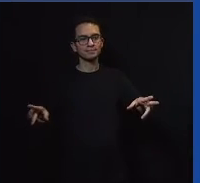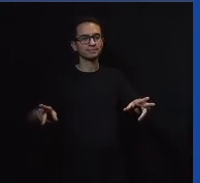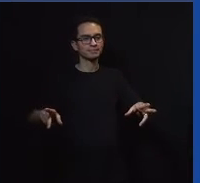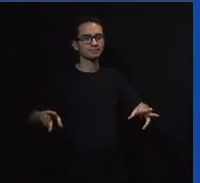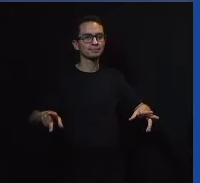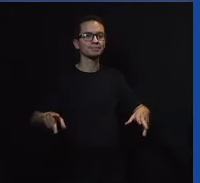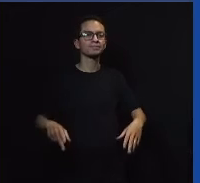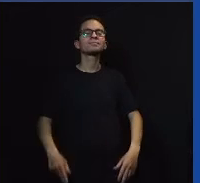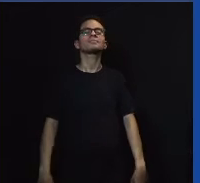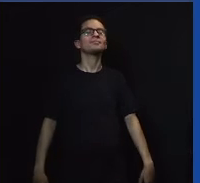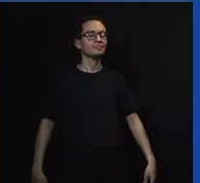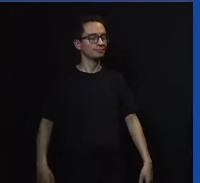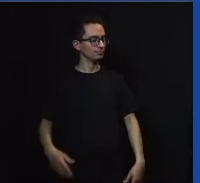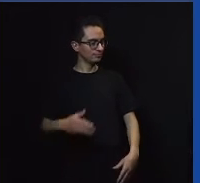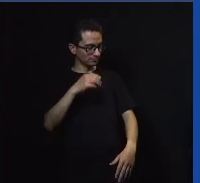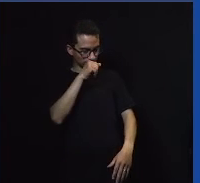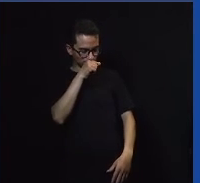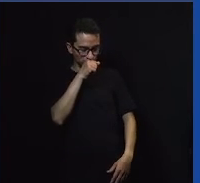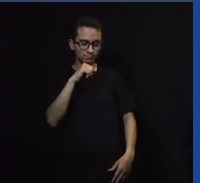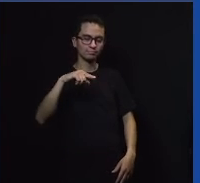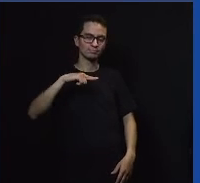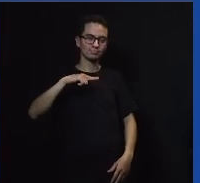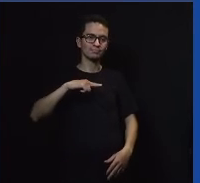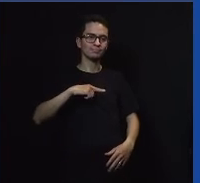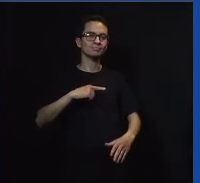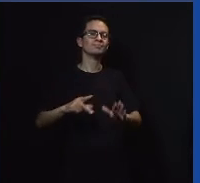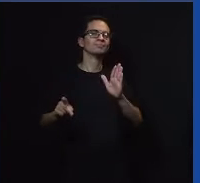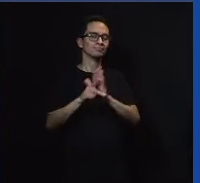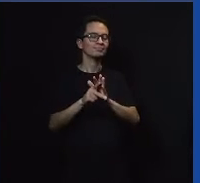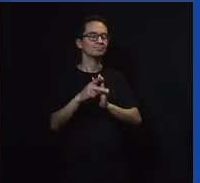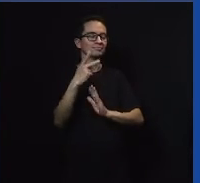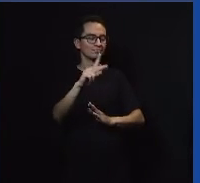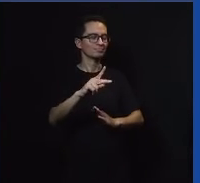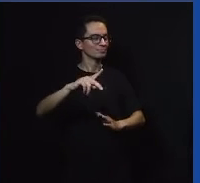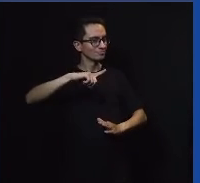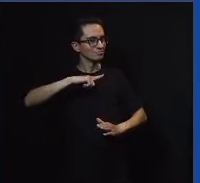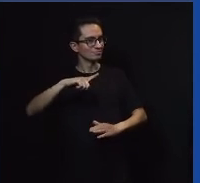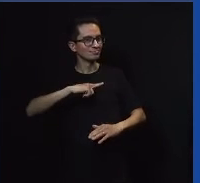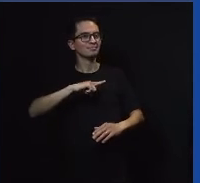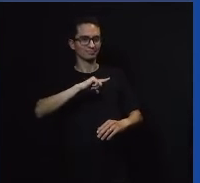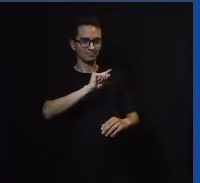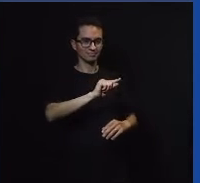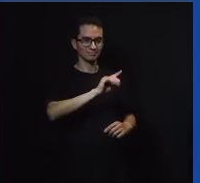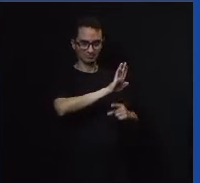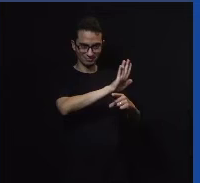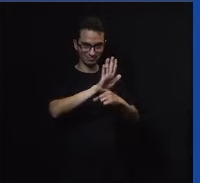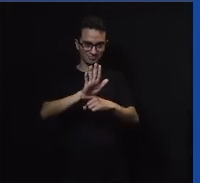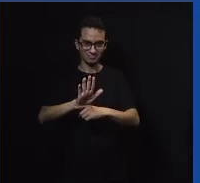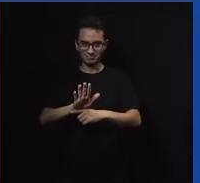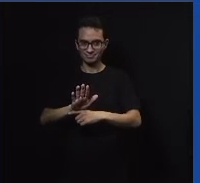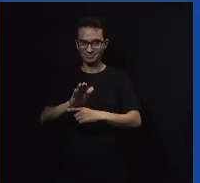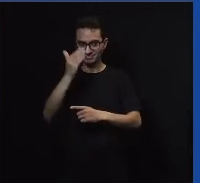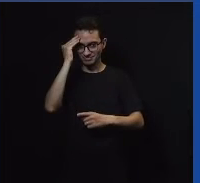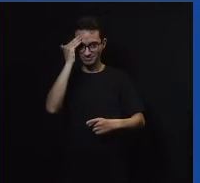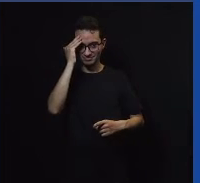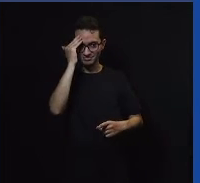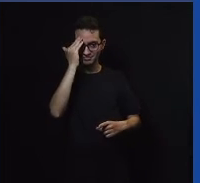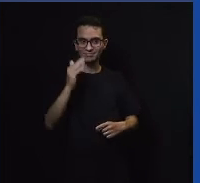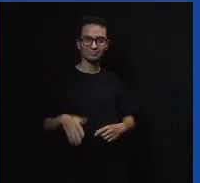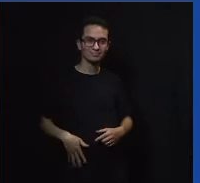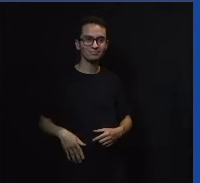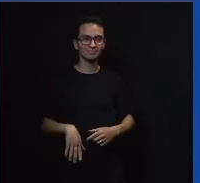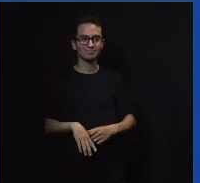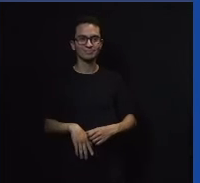tipo, tira um pouco essa pessoalidade, né, de estar só naquele município e de estar vinculado com alguém, algum mandante